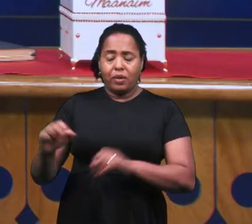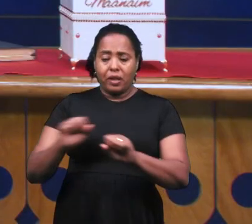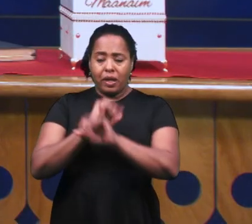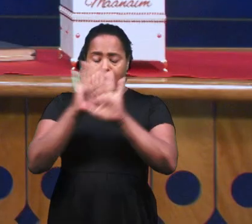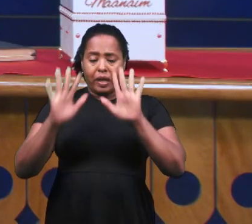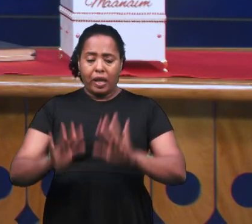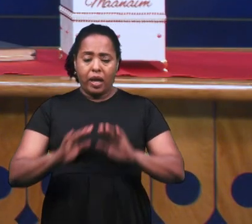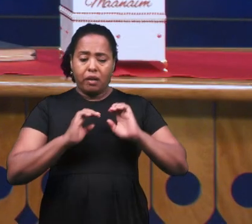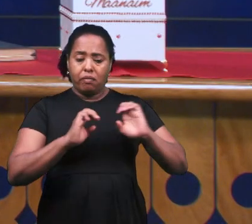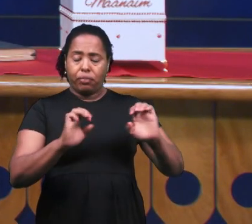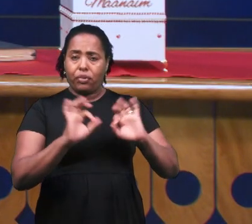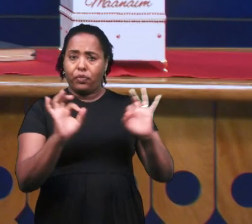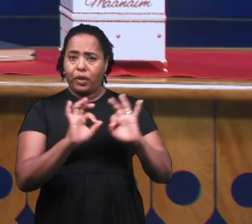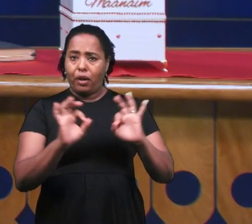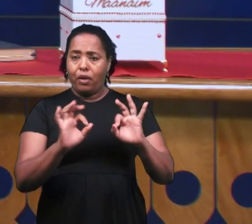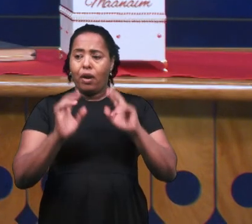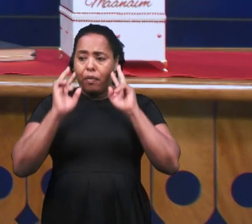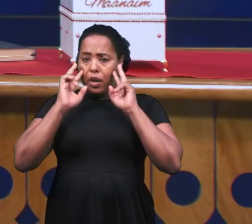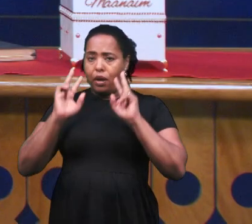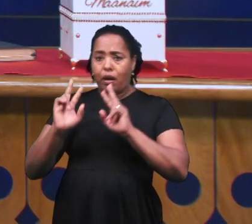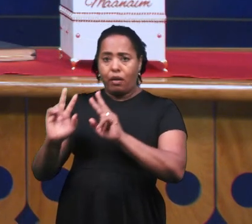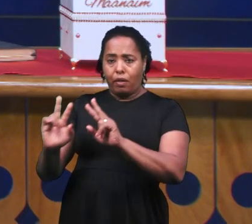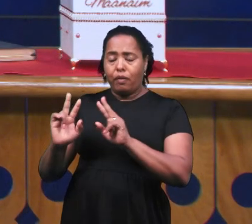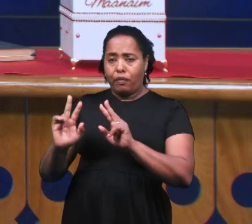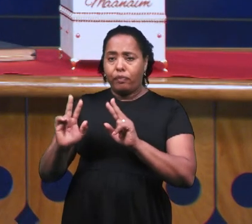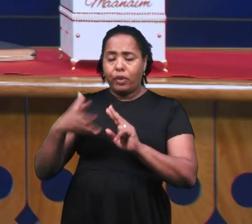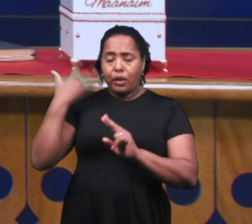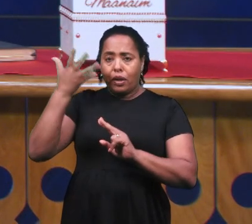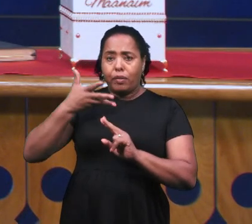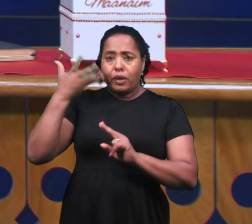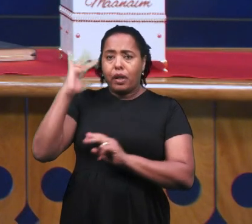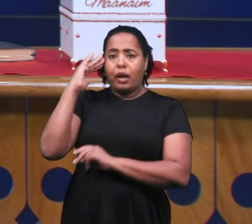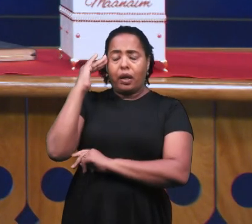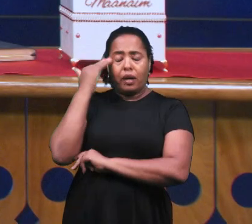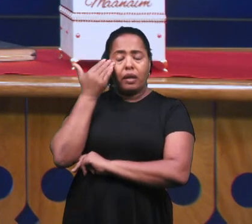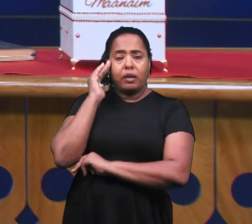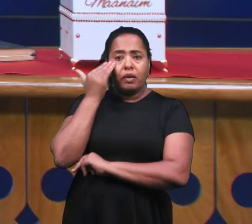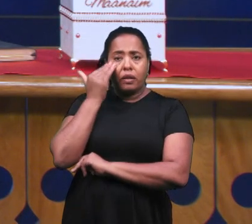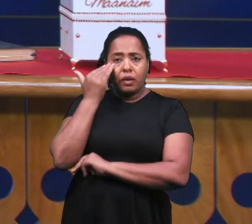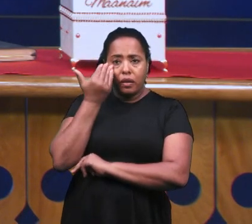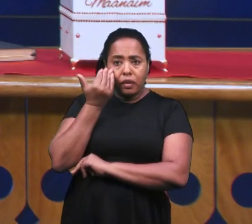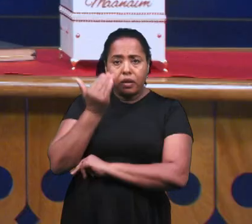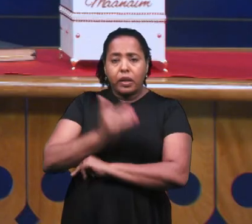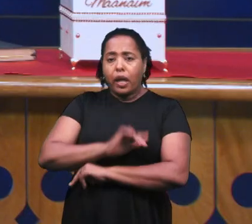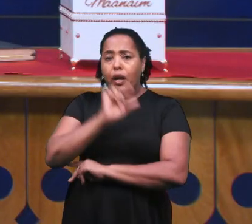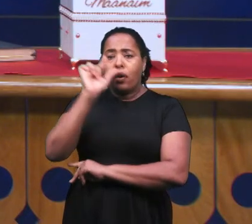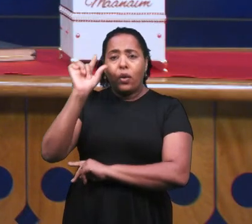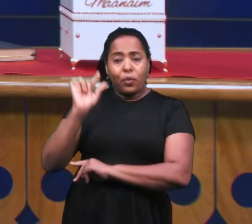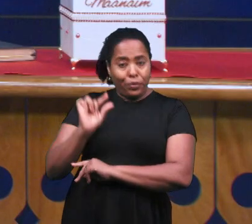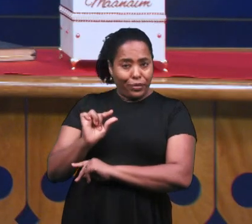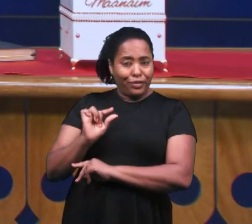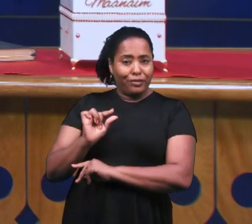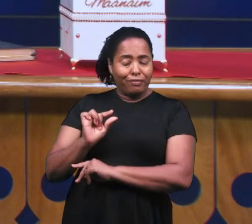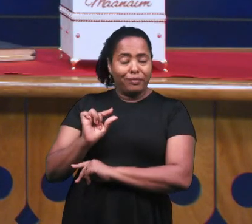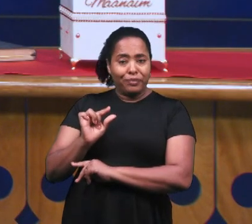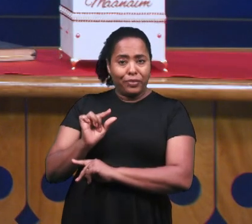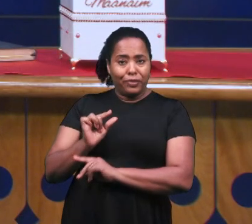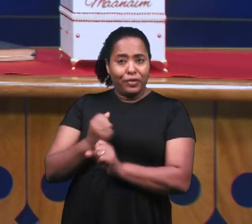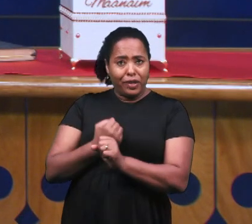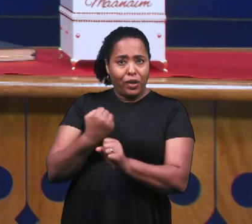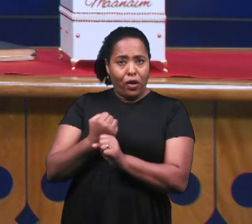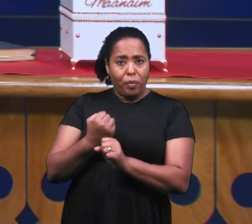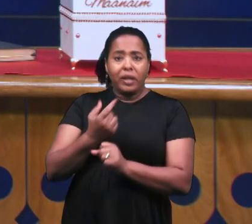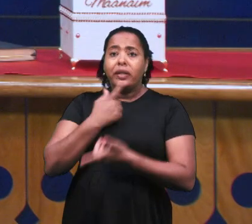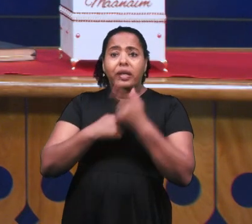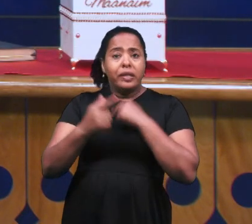evangelizados, eles ouviram a palavra, entenderam um pouco da obra e querem entender